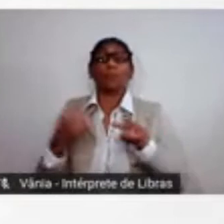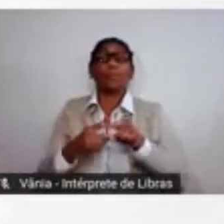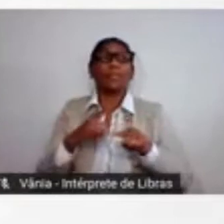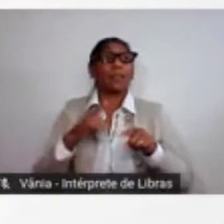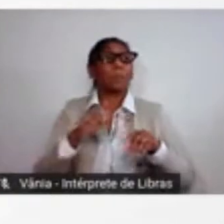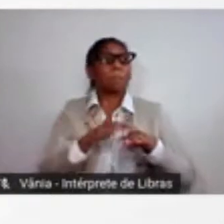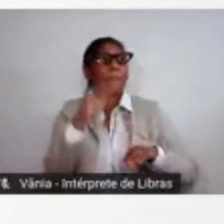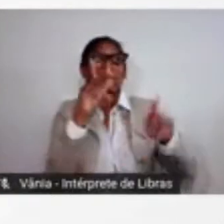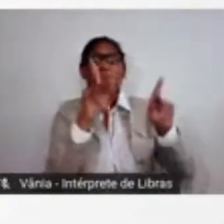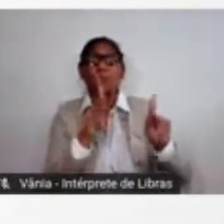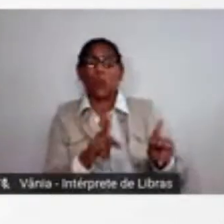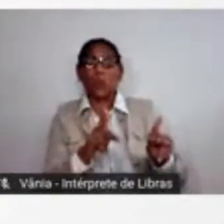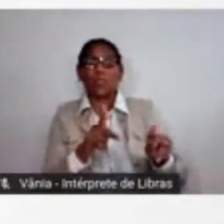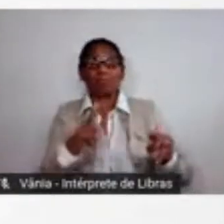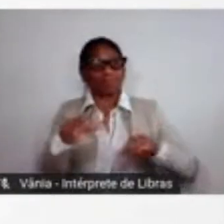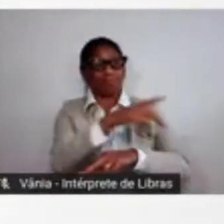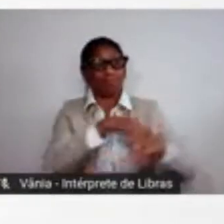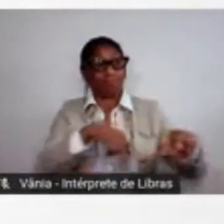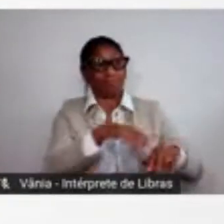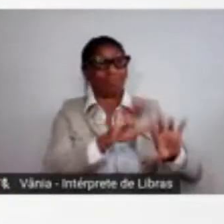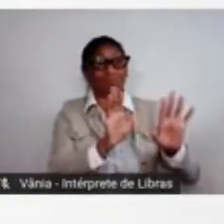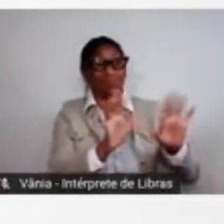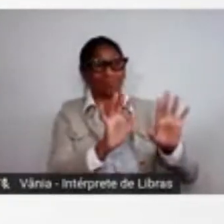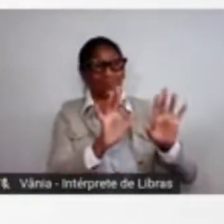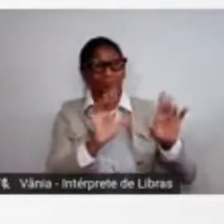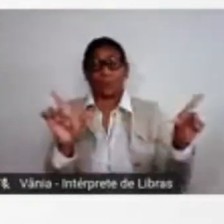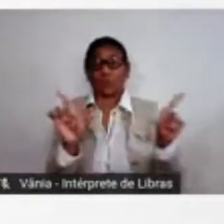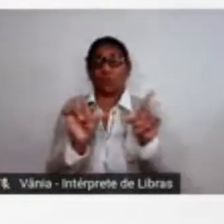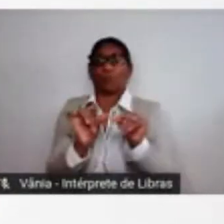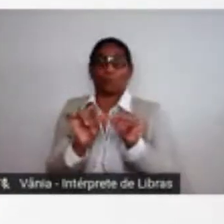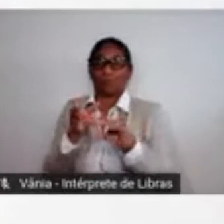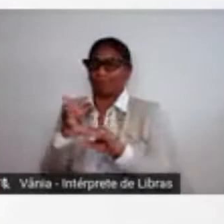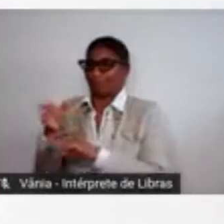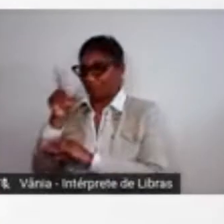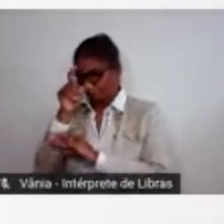com mais ocupação de hospitais por pacientes com coronavírus.